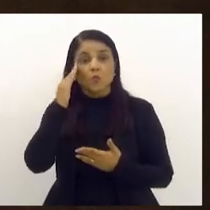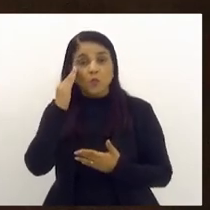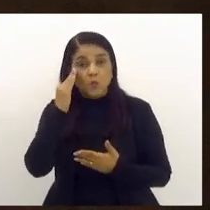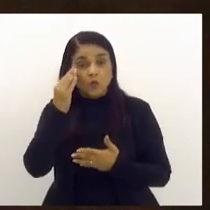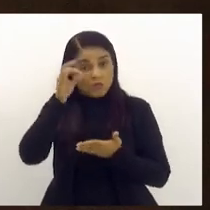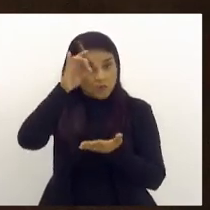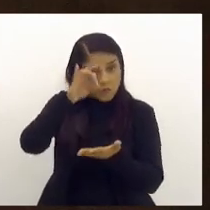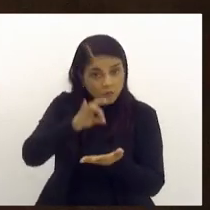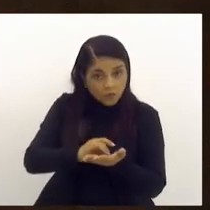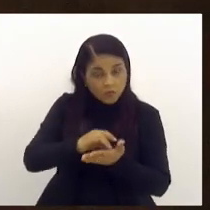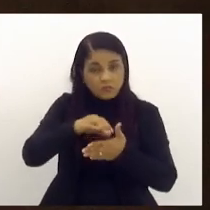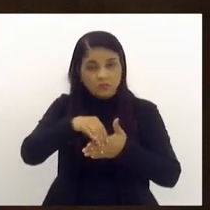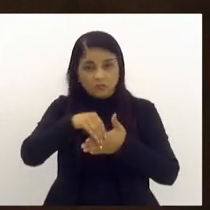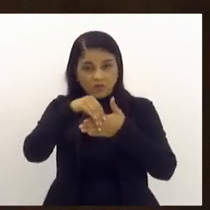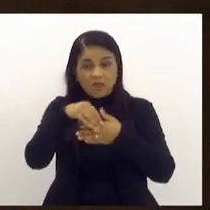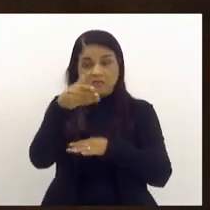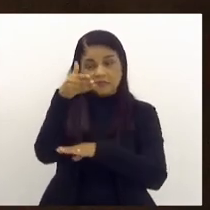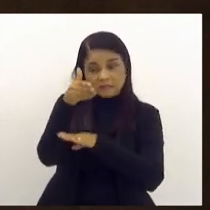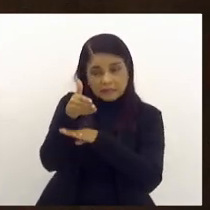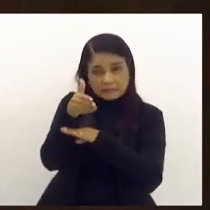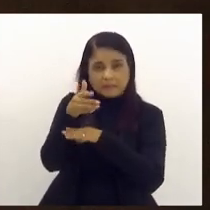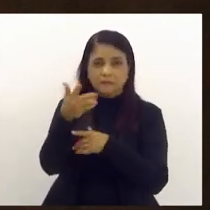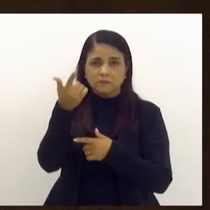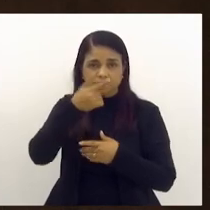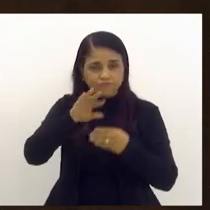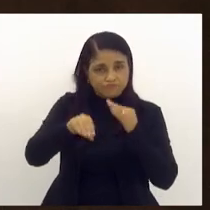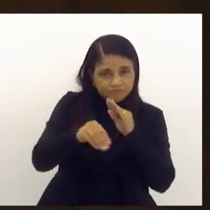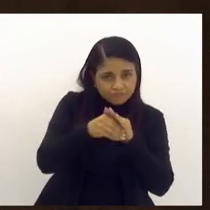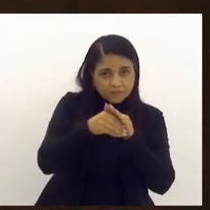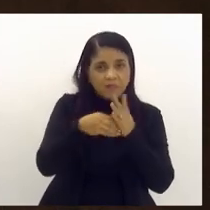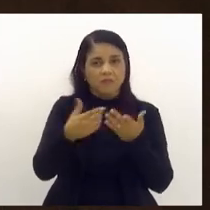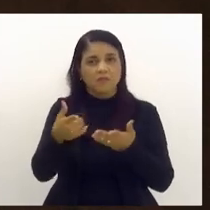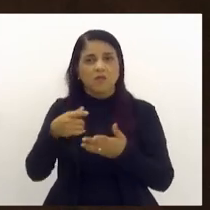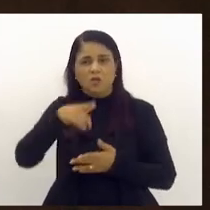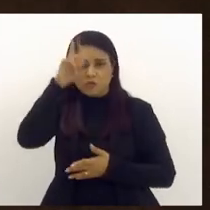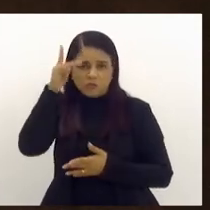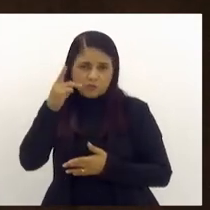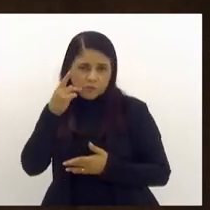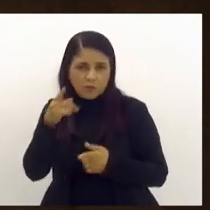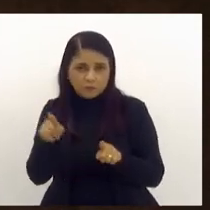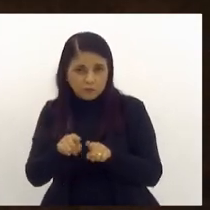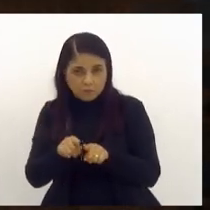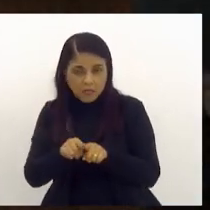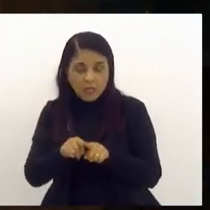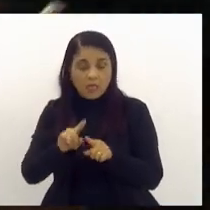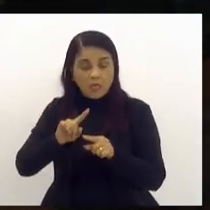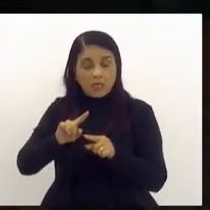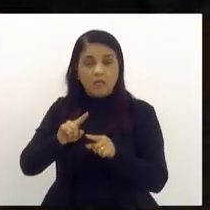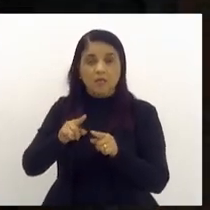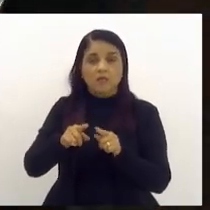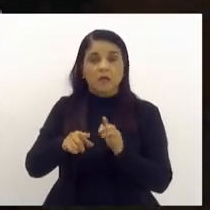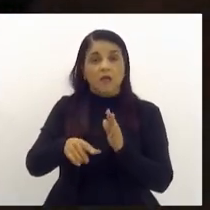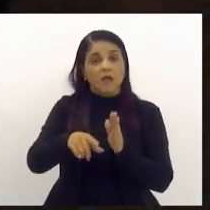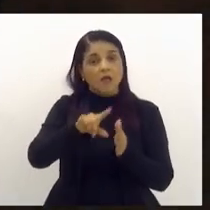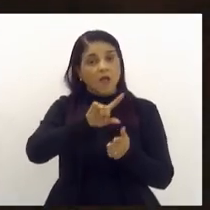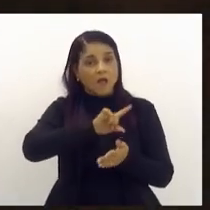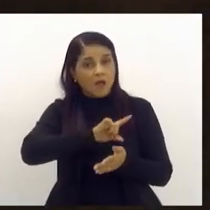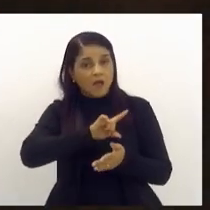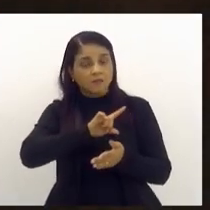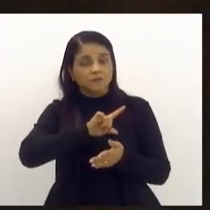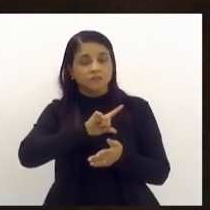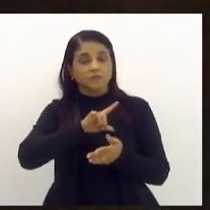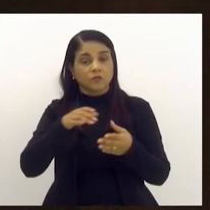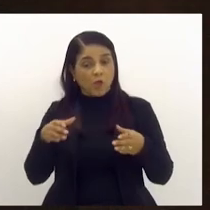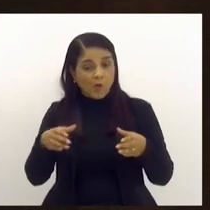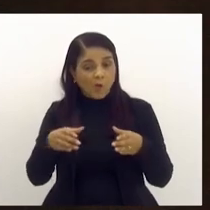Vossa Excelência até brincou, pô, o taxista vai receber emenda, o deputado Luiz Paulo também falou, inclusive depois, antes de submeter à